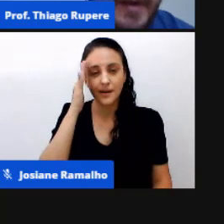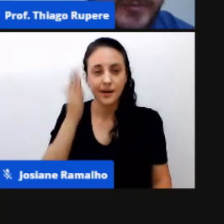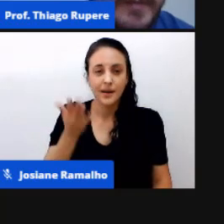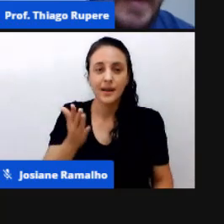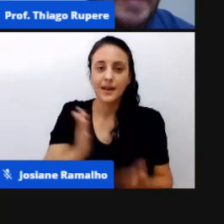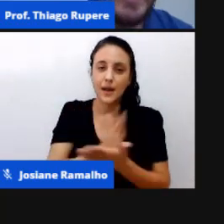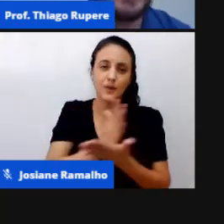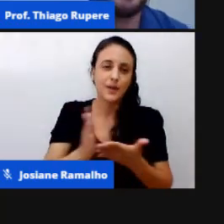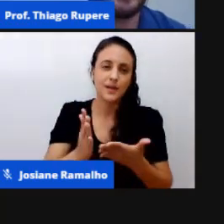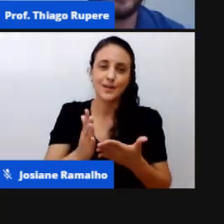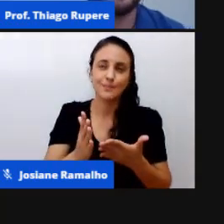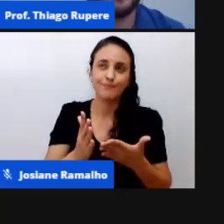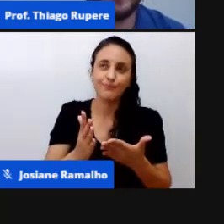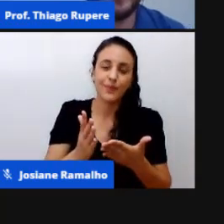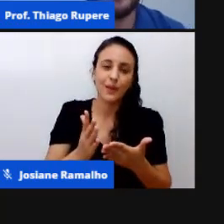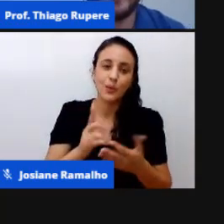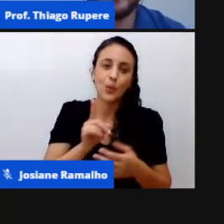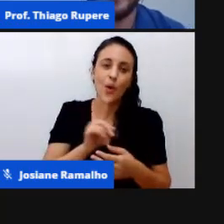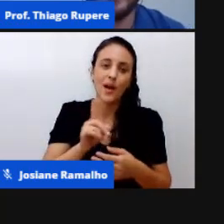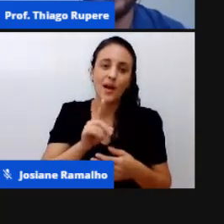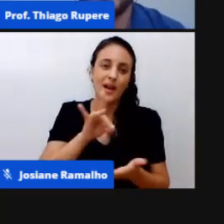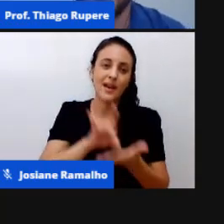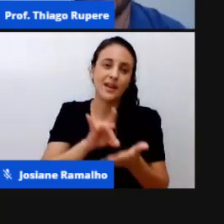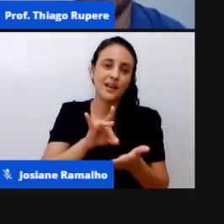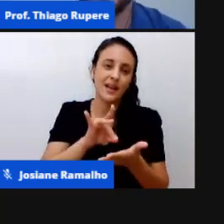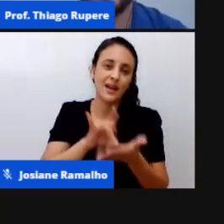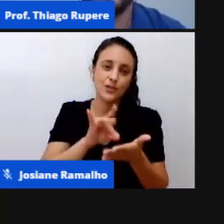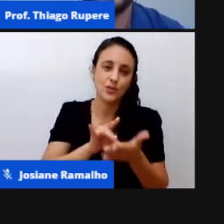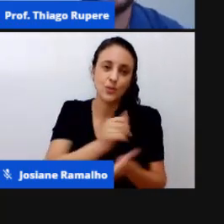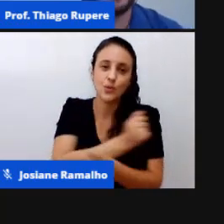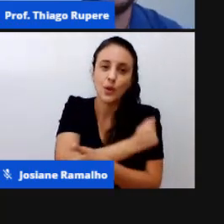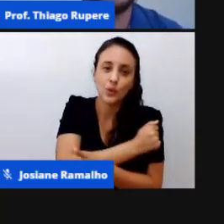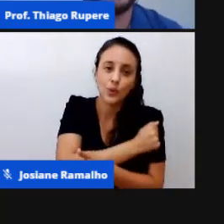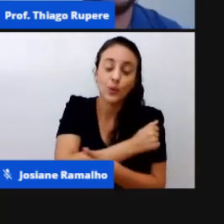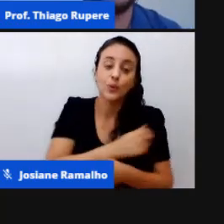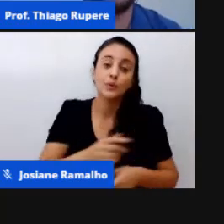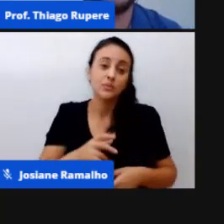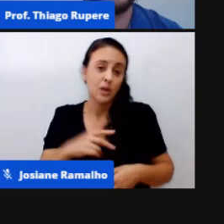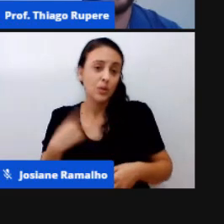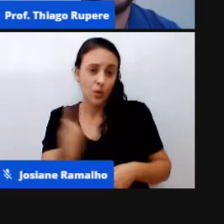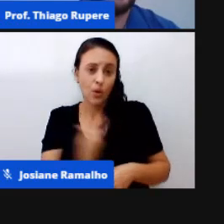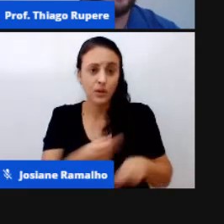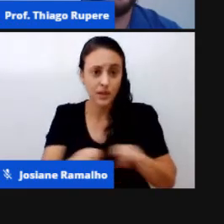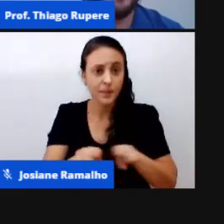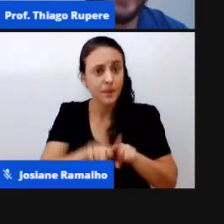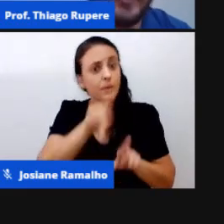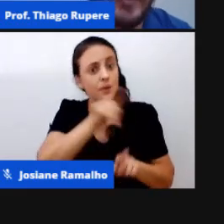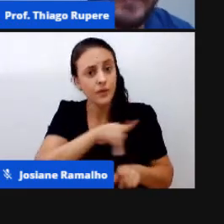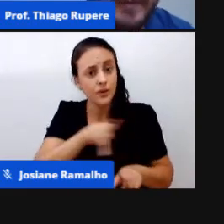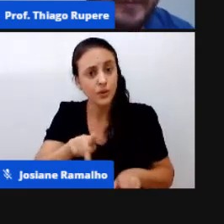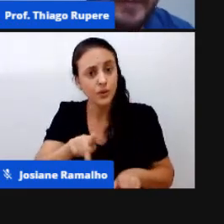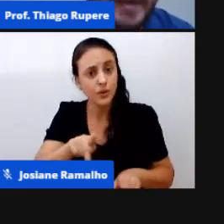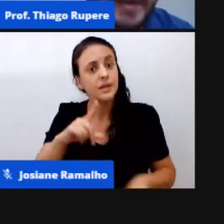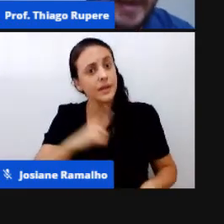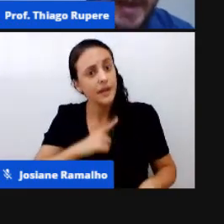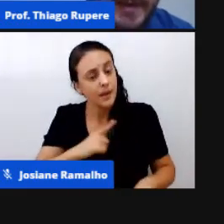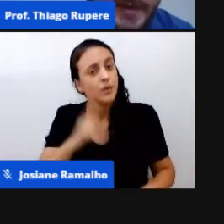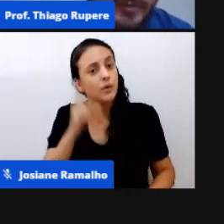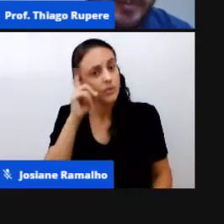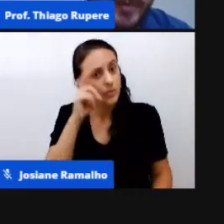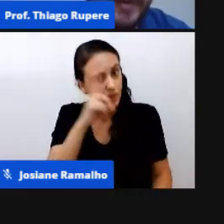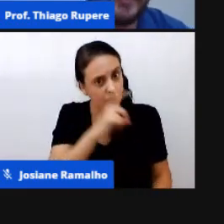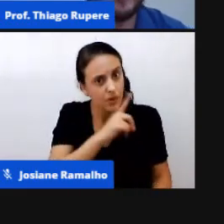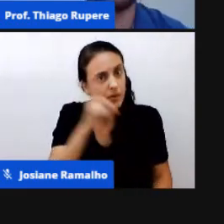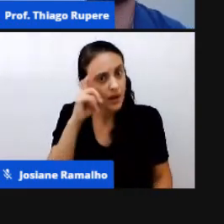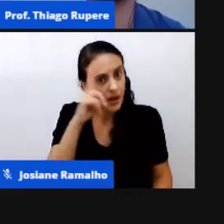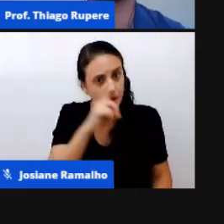nós pensarmos enquanto professores, nós temos as nossas dificuldades, né, de fazer, por exemplo, uma pós-graduação EAD,